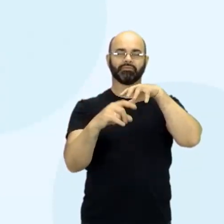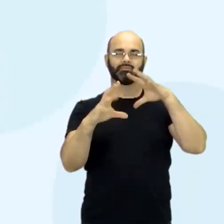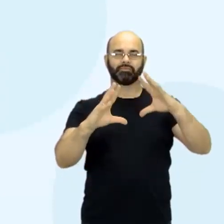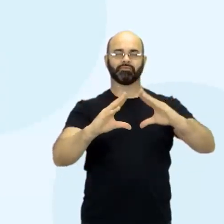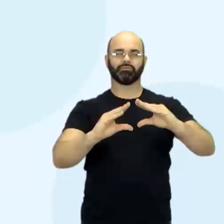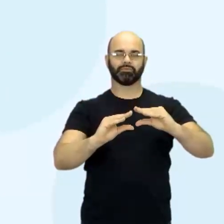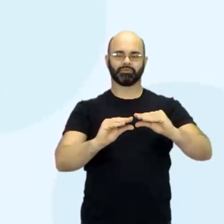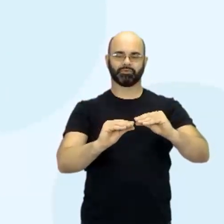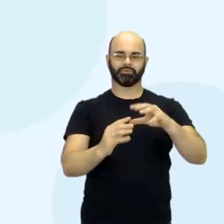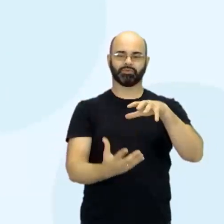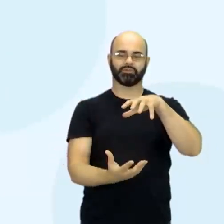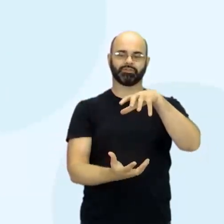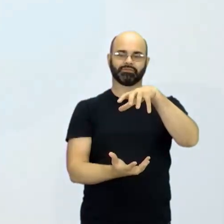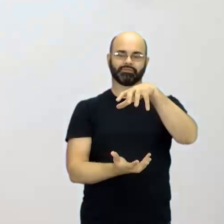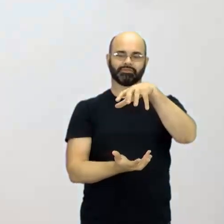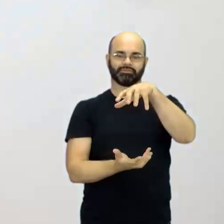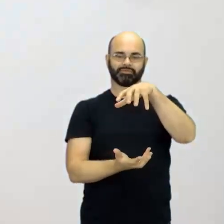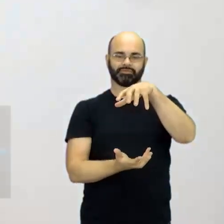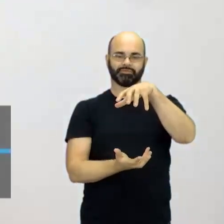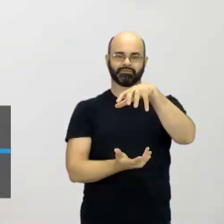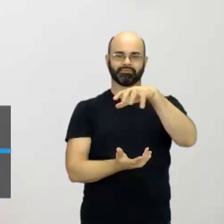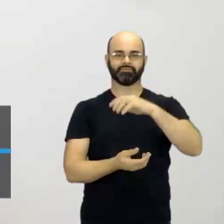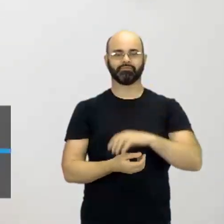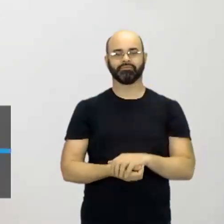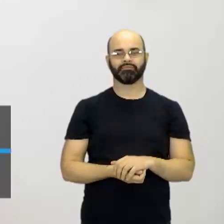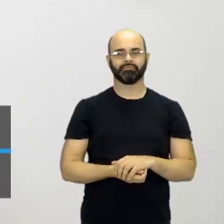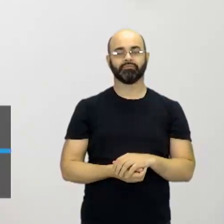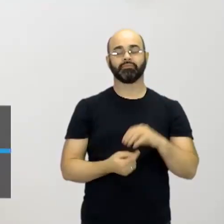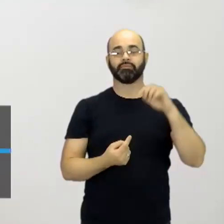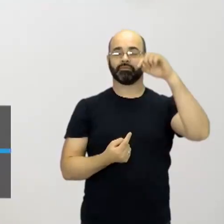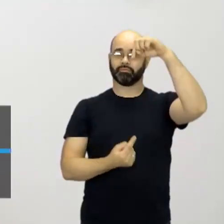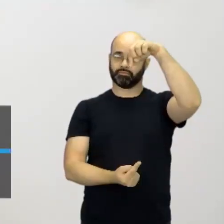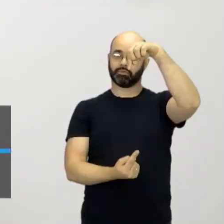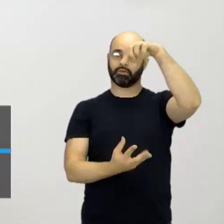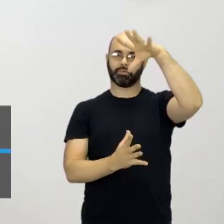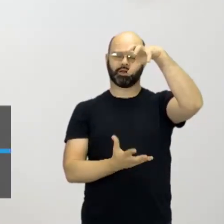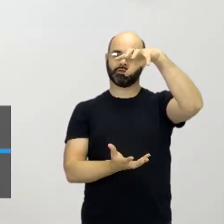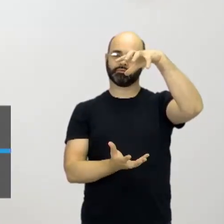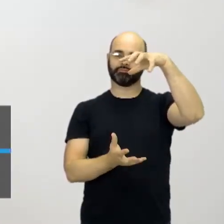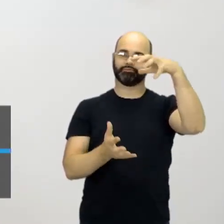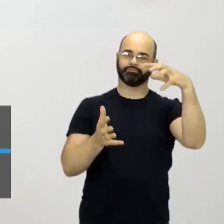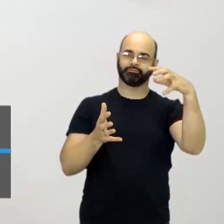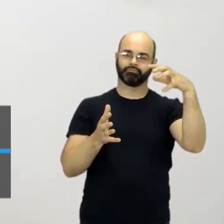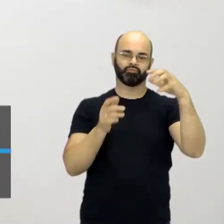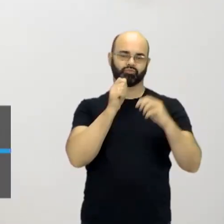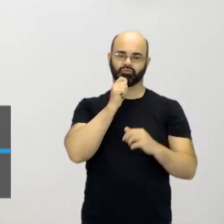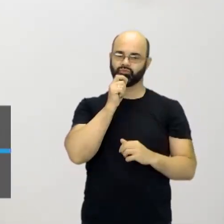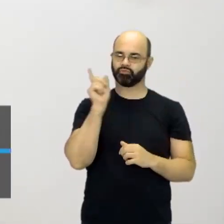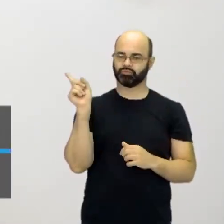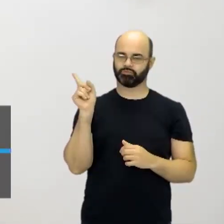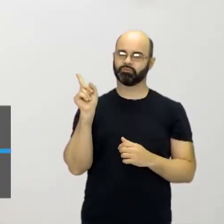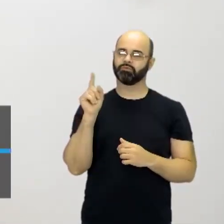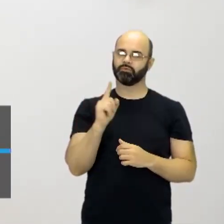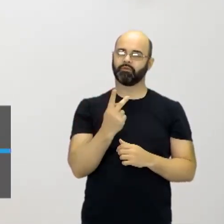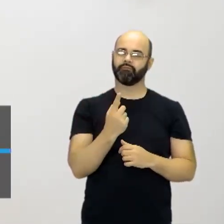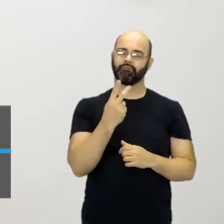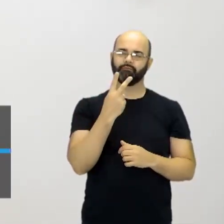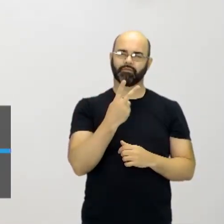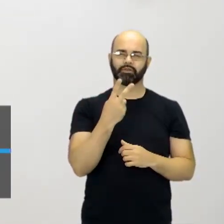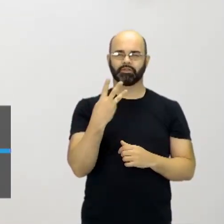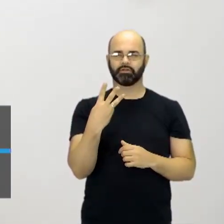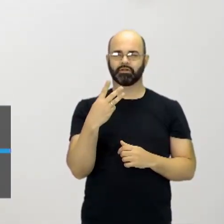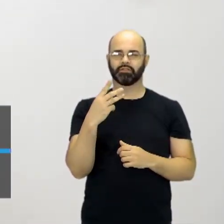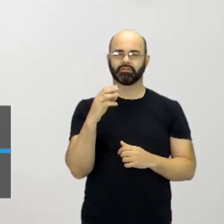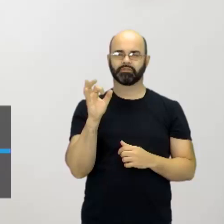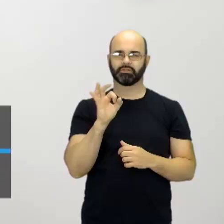a ação aí não leva o eixo de inclinação que a terra tem que é pouquinho mais que 23 graus